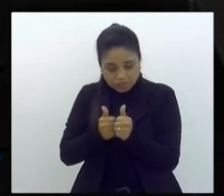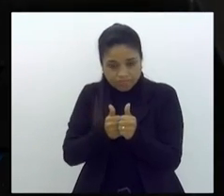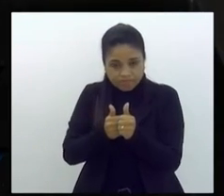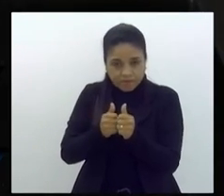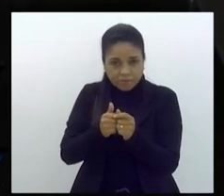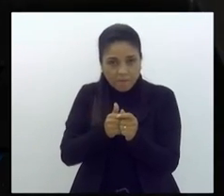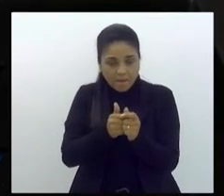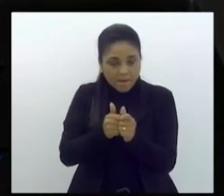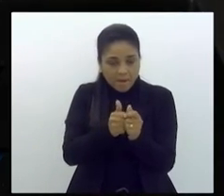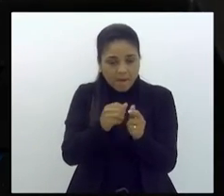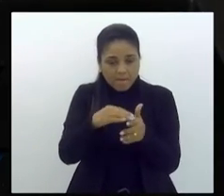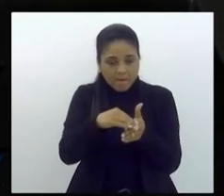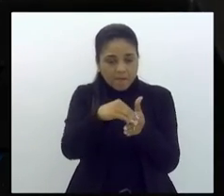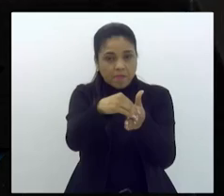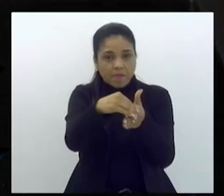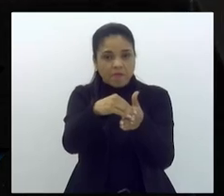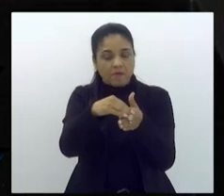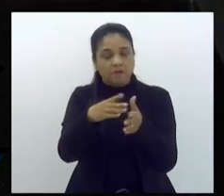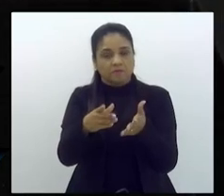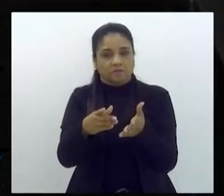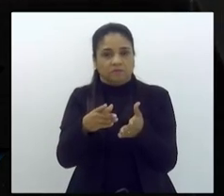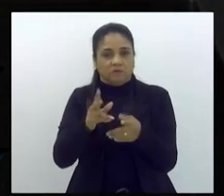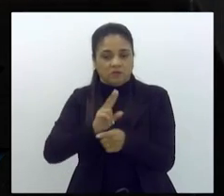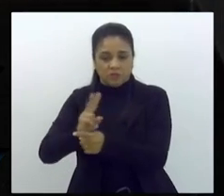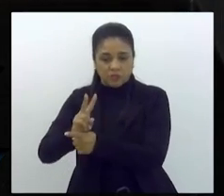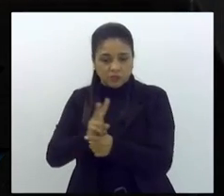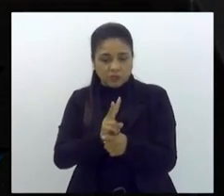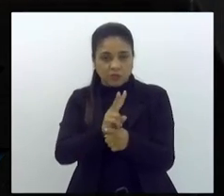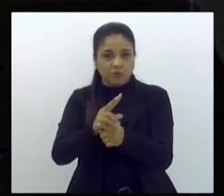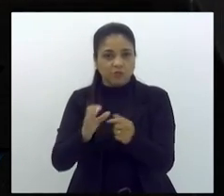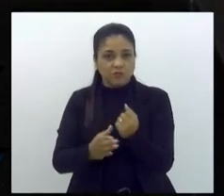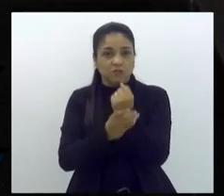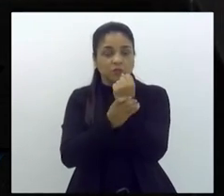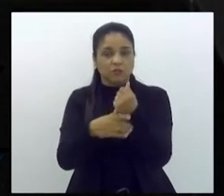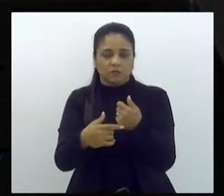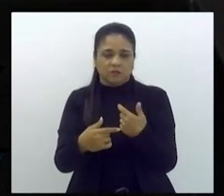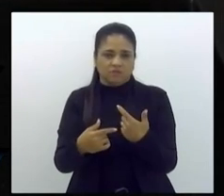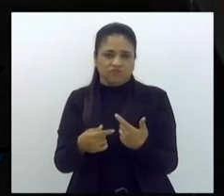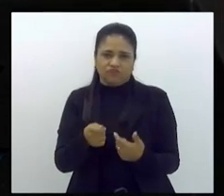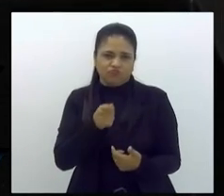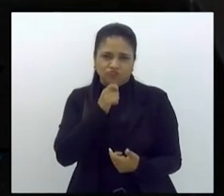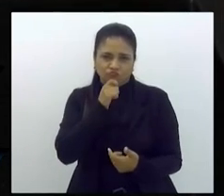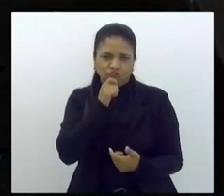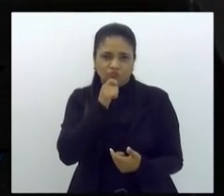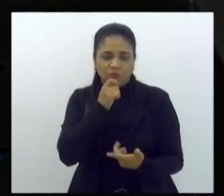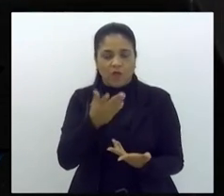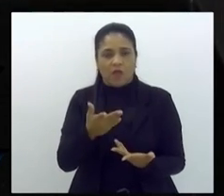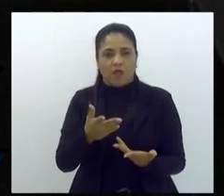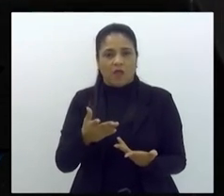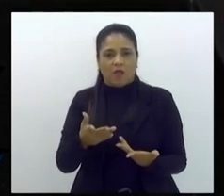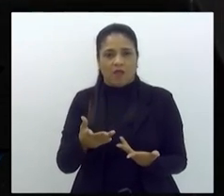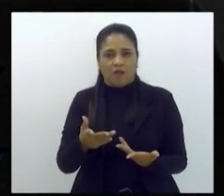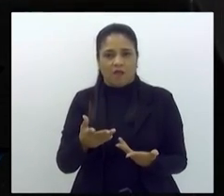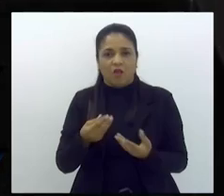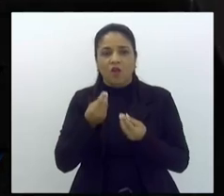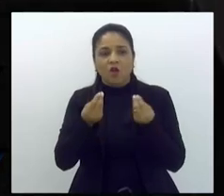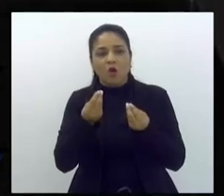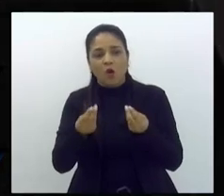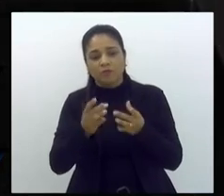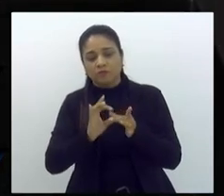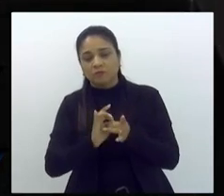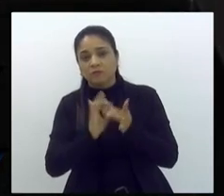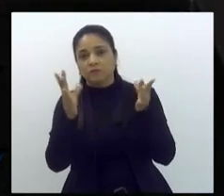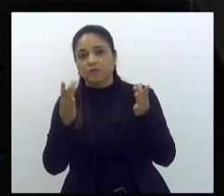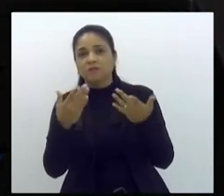fazendo uma reunião não existe relativismo na defesa da democracia quem